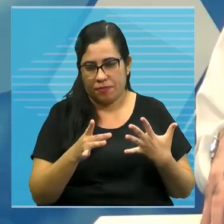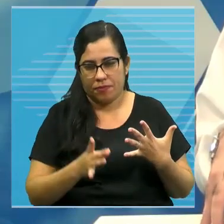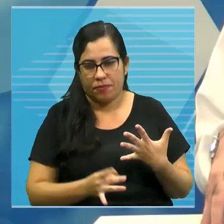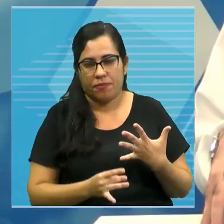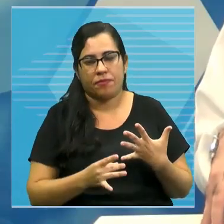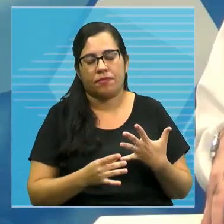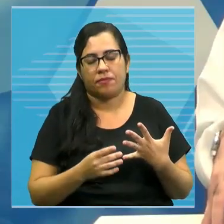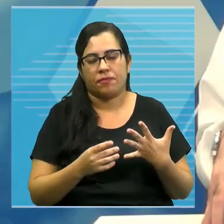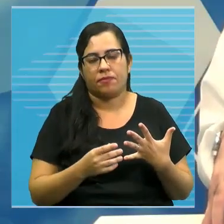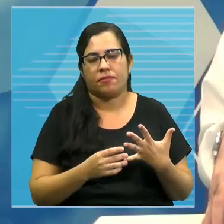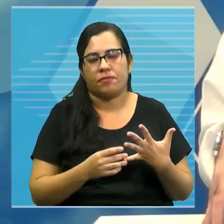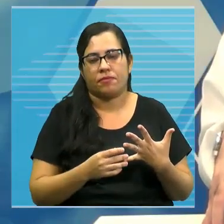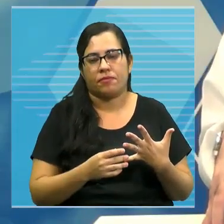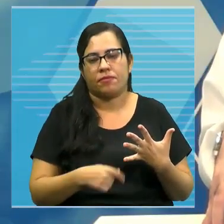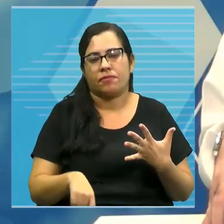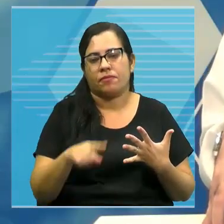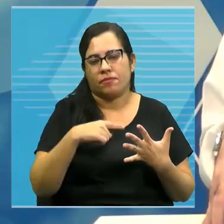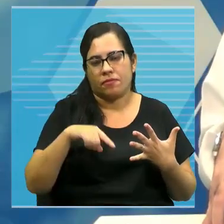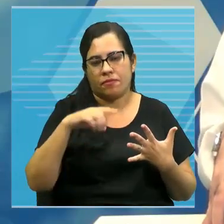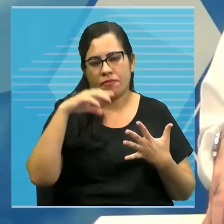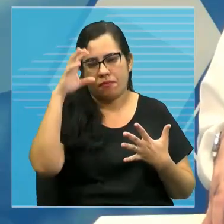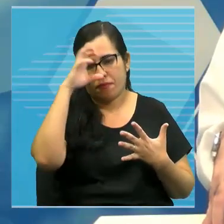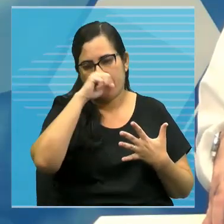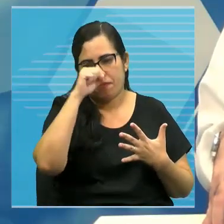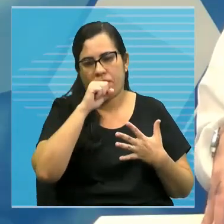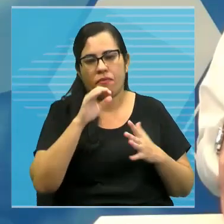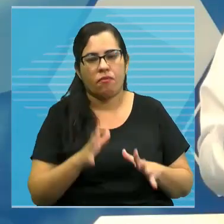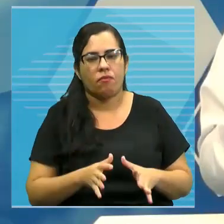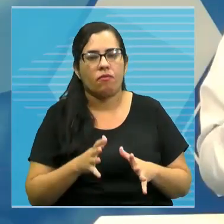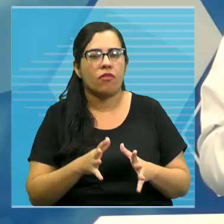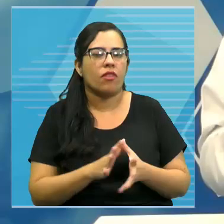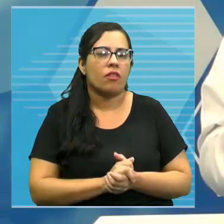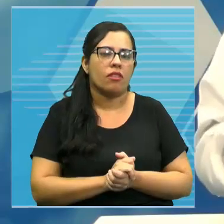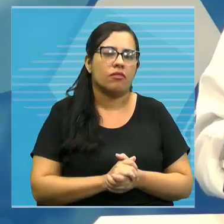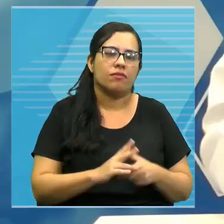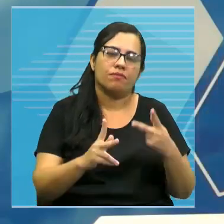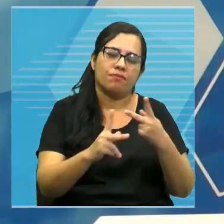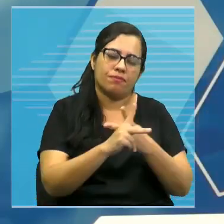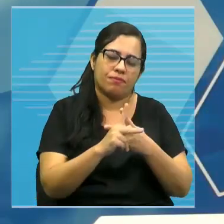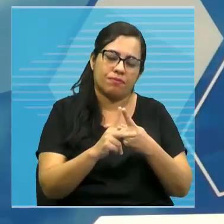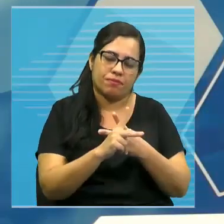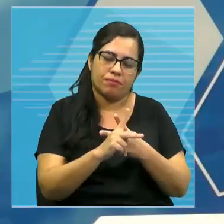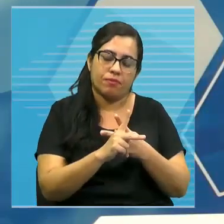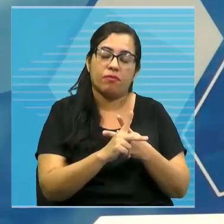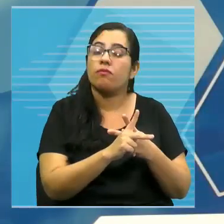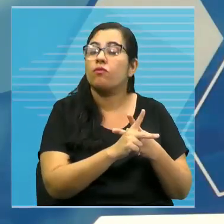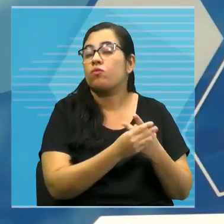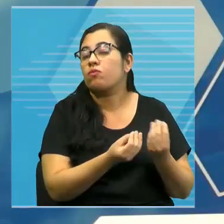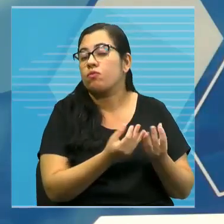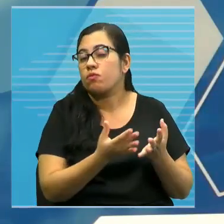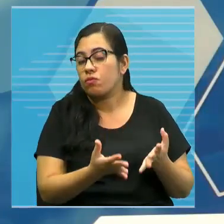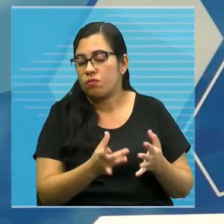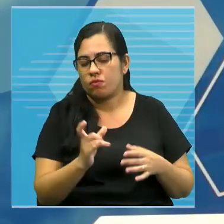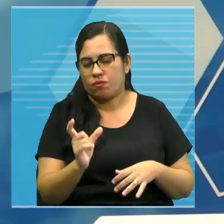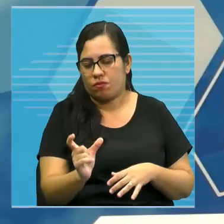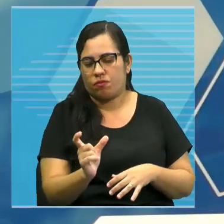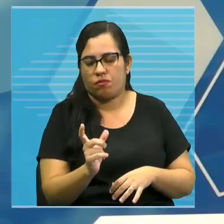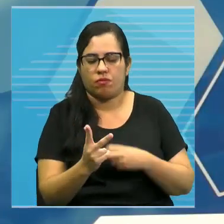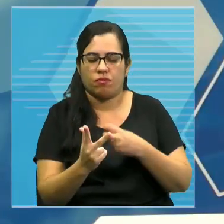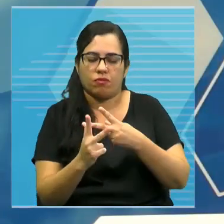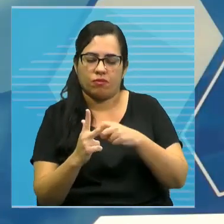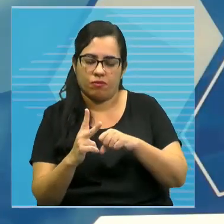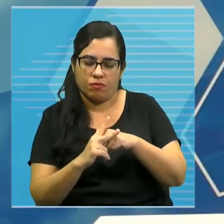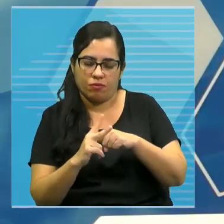ou estamos trabalhando com o pronome antes do verbo Eu